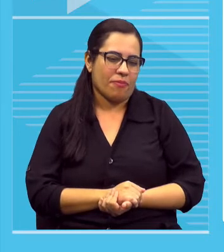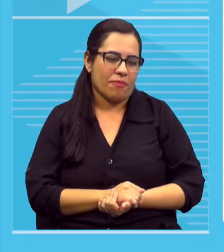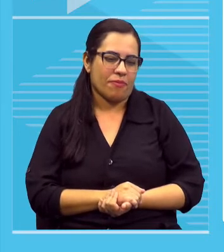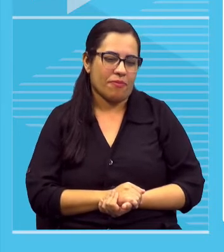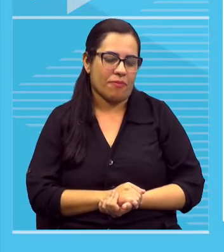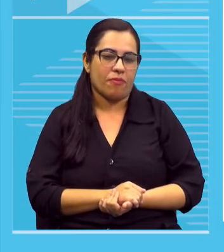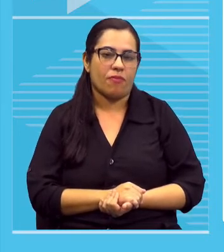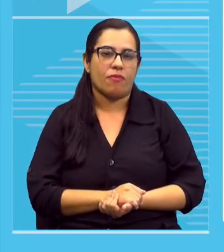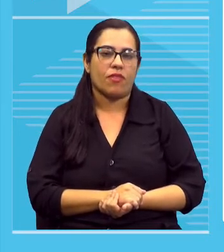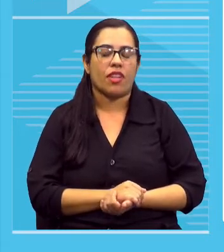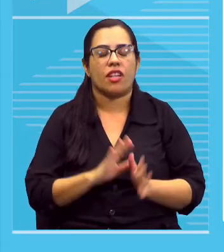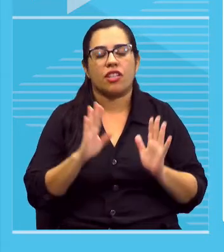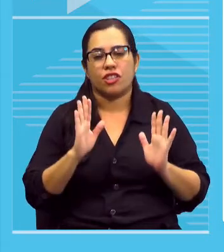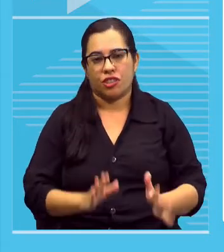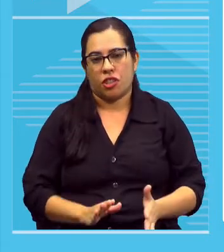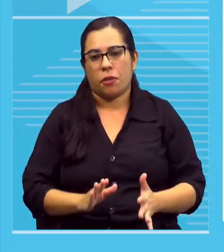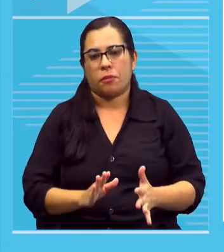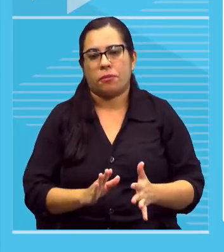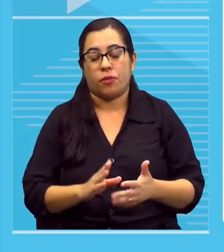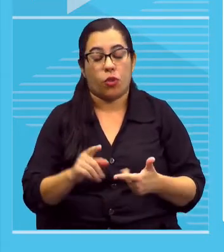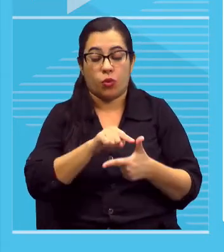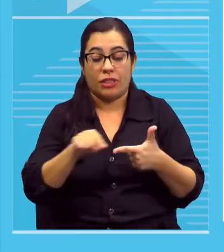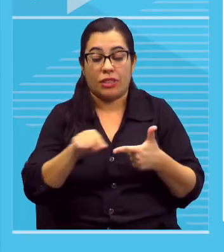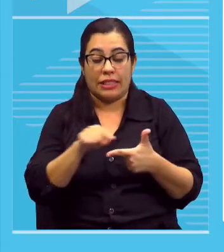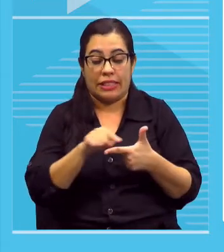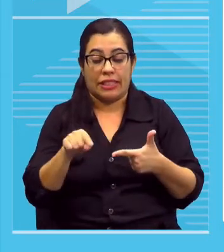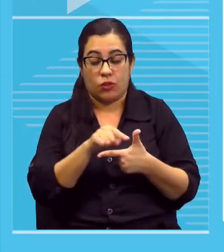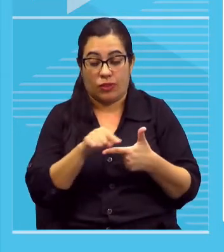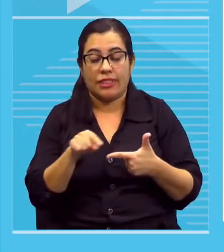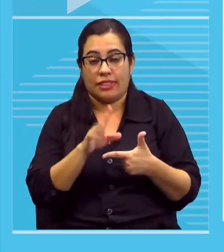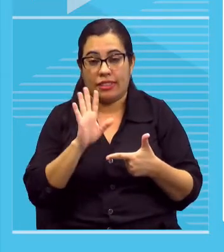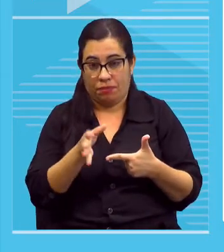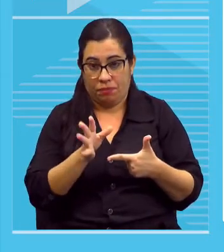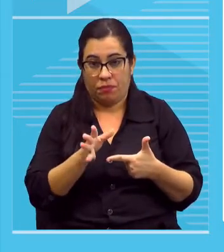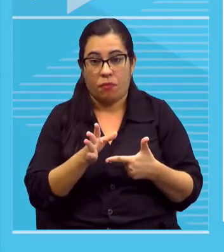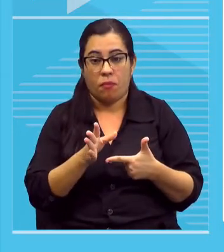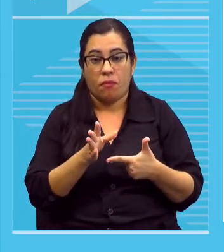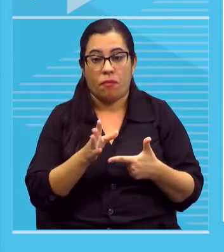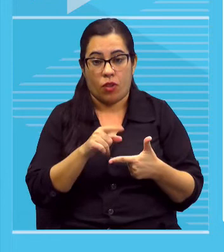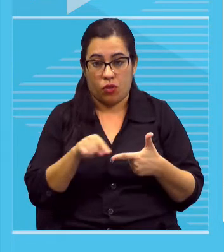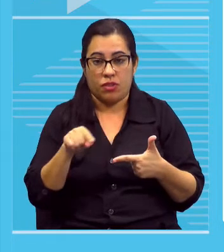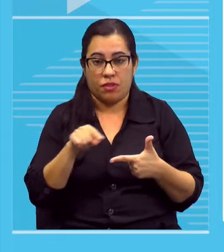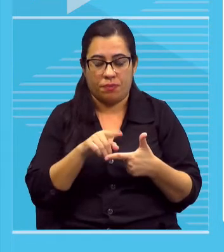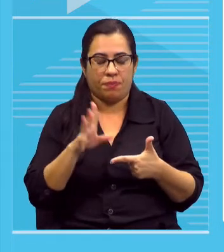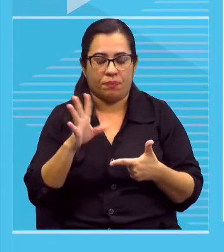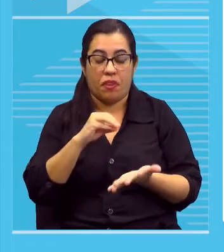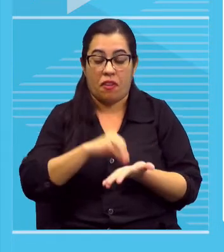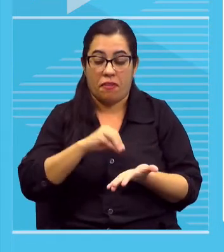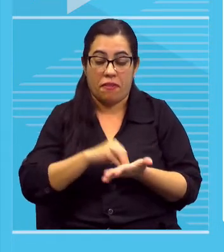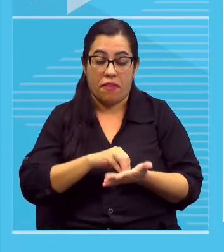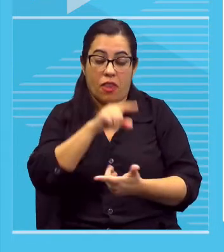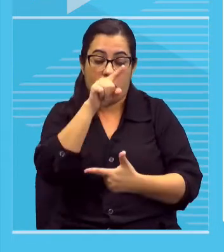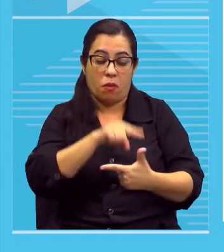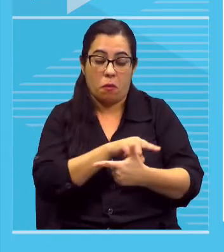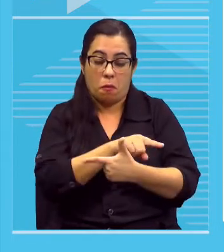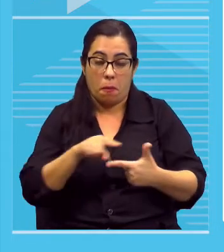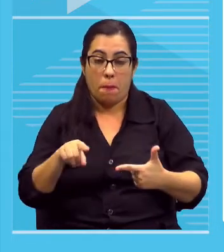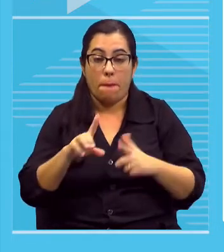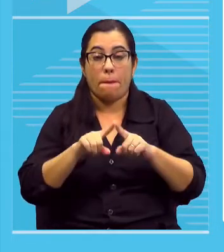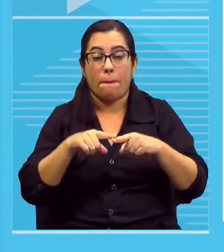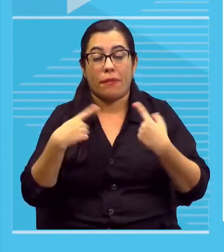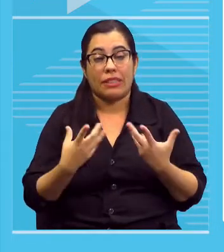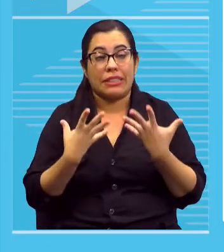que a gente calculou você né Tá faltando o call center lembrando galerinha aqui tem muita muita muita muita muita